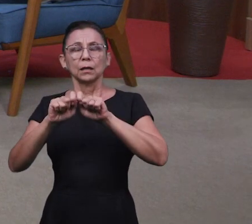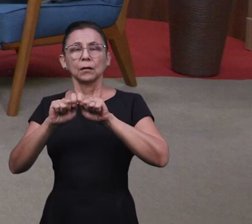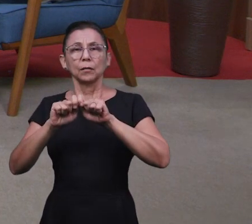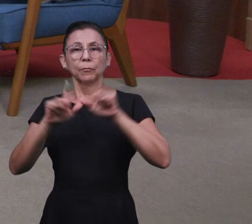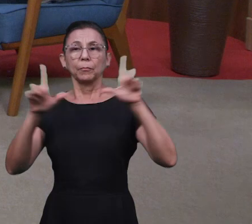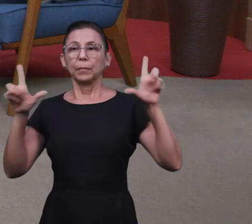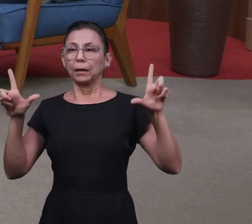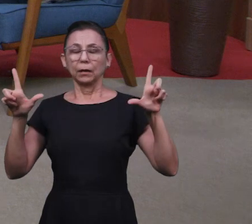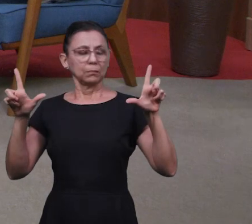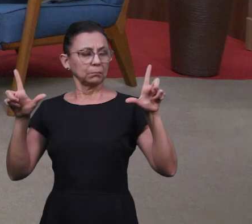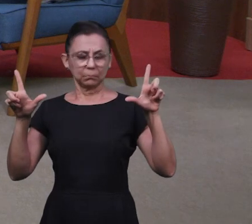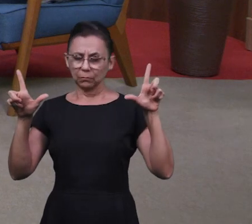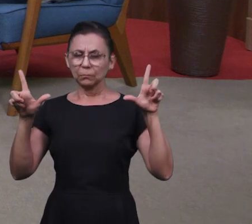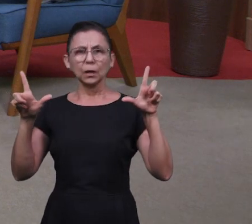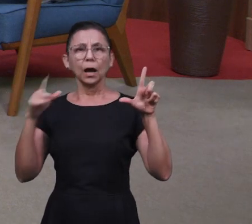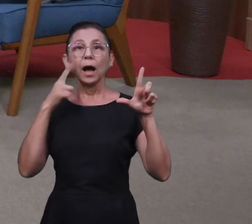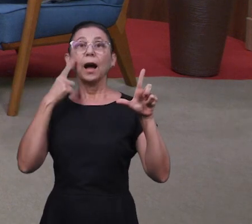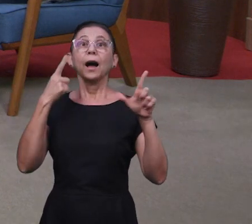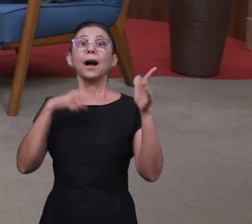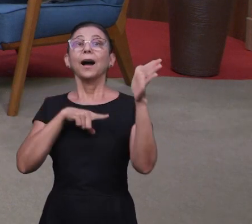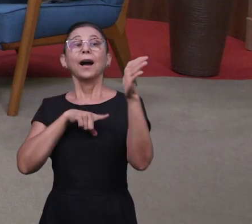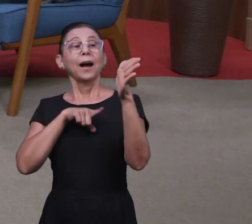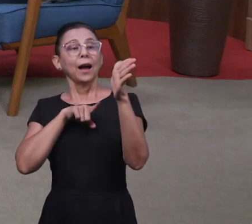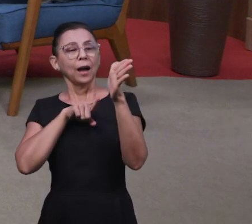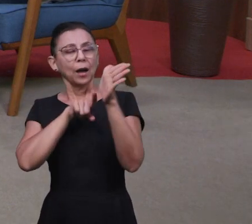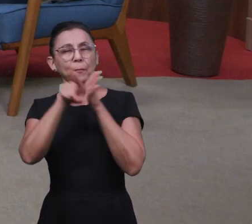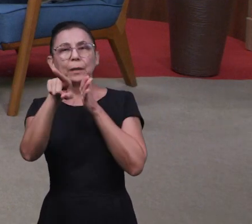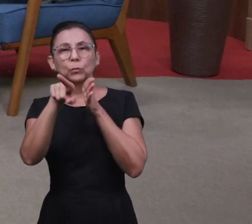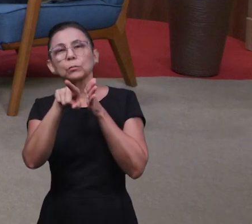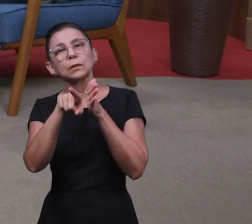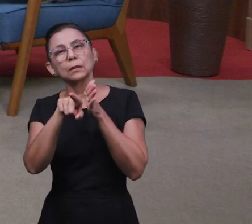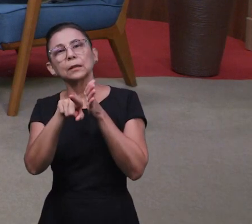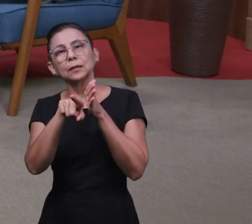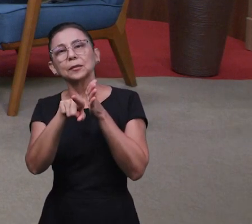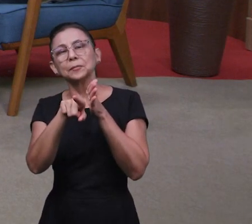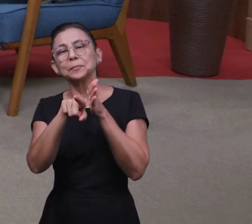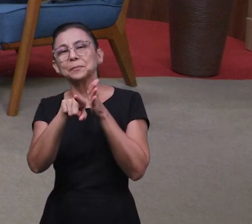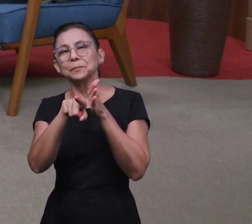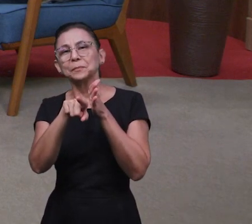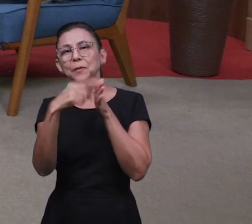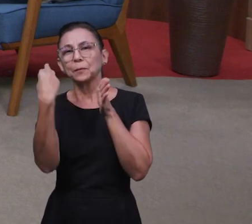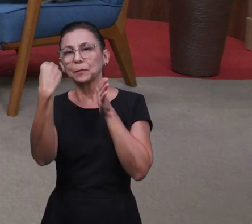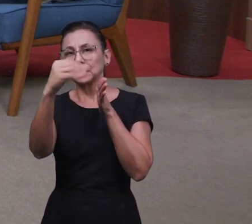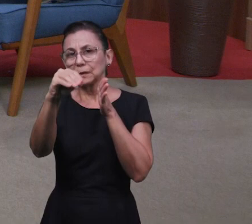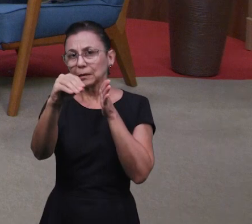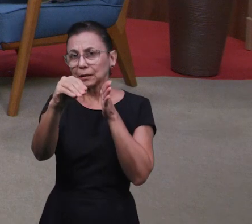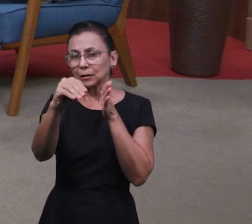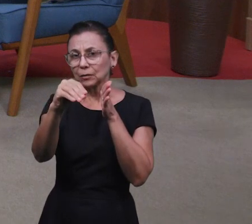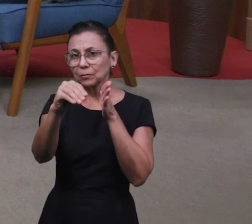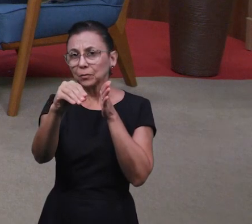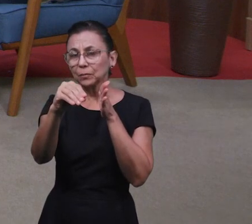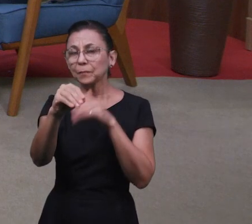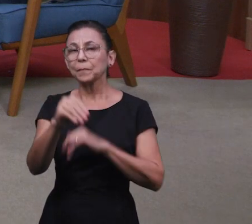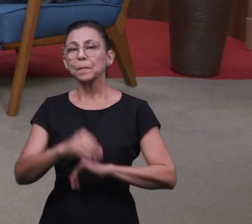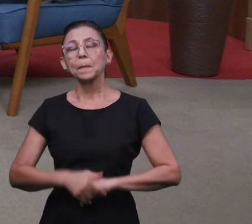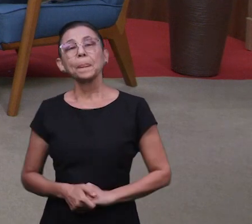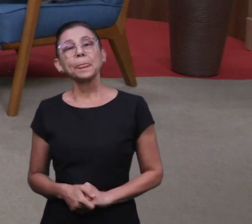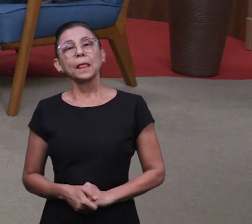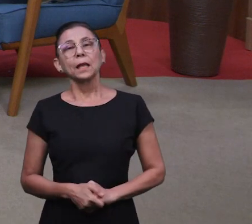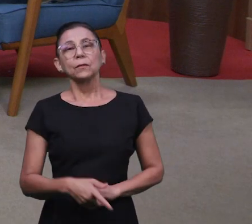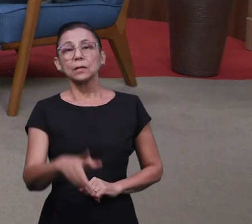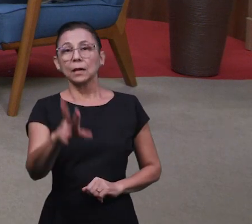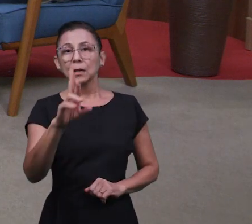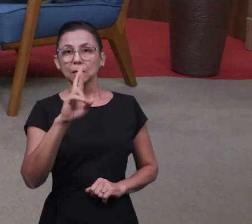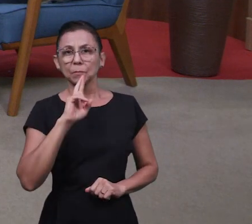WhatsApp, vai ter lá uma questão que nós propomos para você e que a sua resposta a